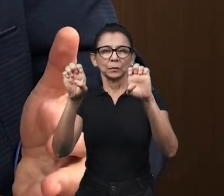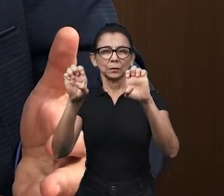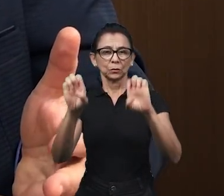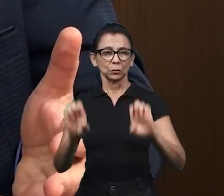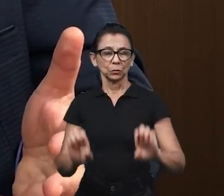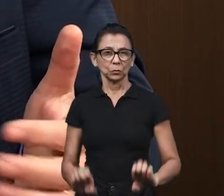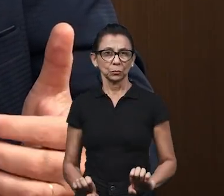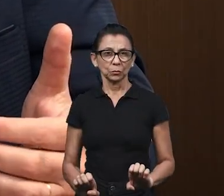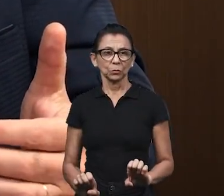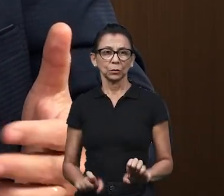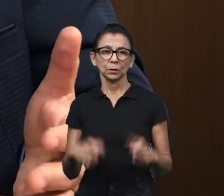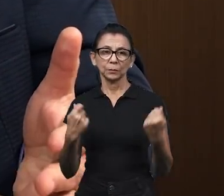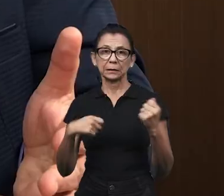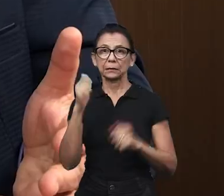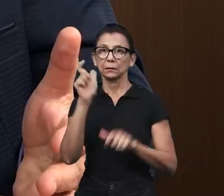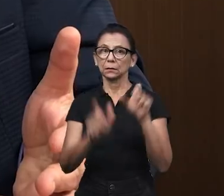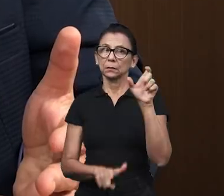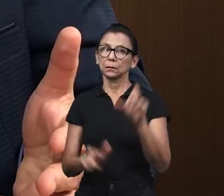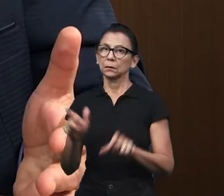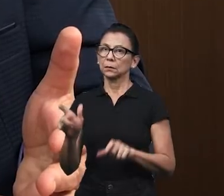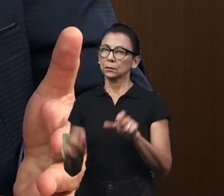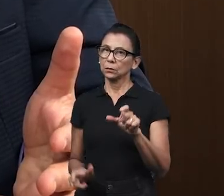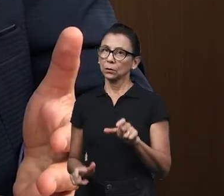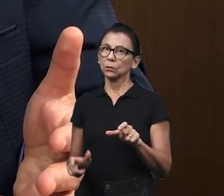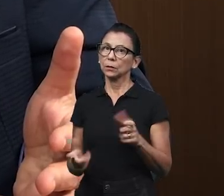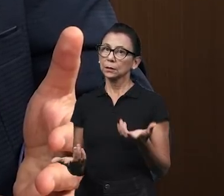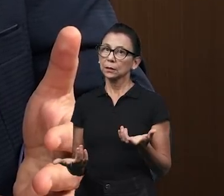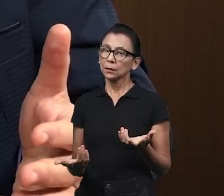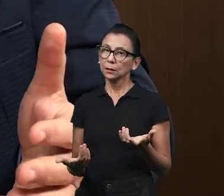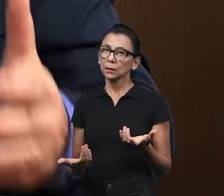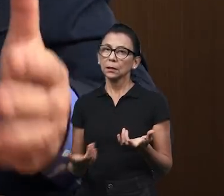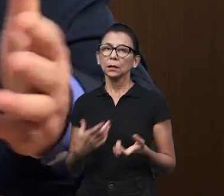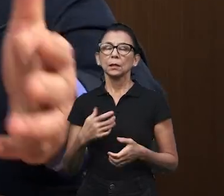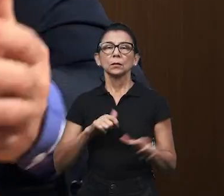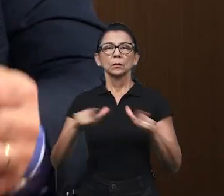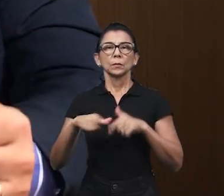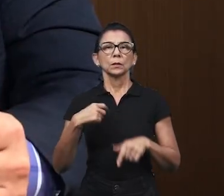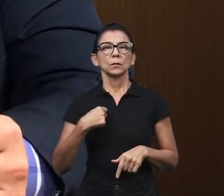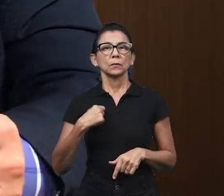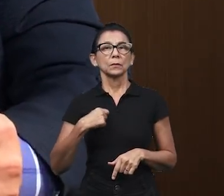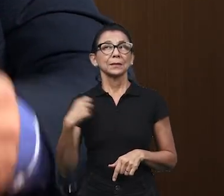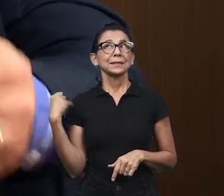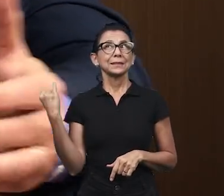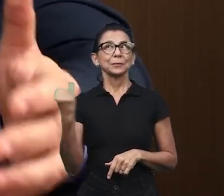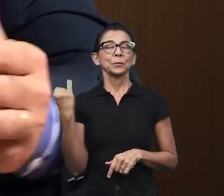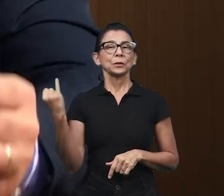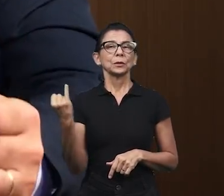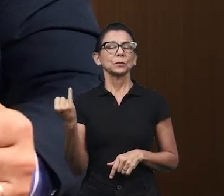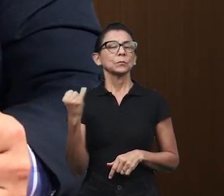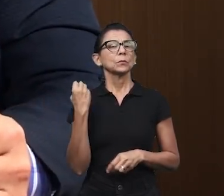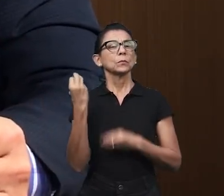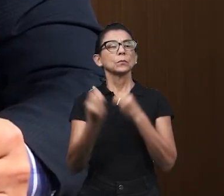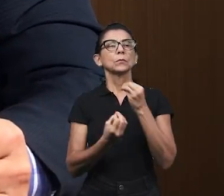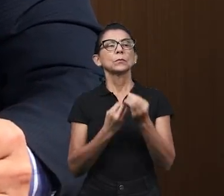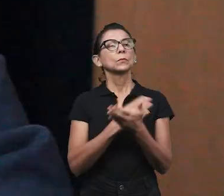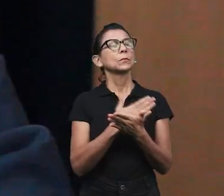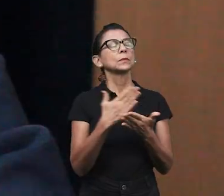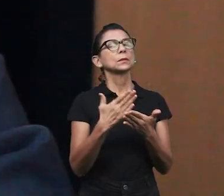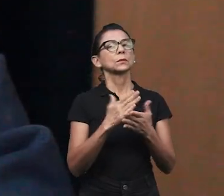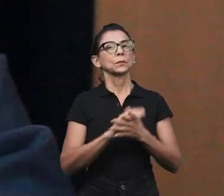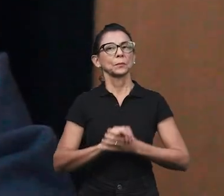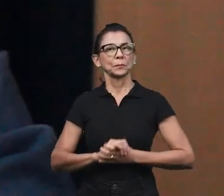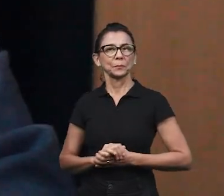gente. E o trabalho voluntário tem um peso muito grande nisso aí. Mas como é que isso começou? Como é que começou o trabalho voluntário do Manaim?